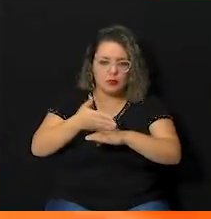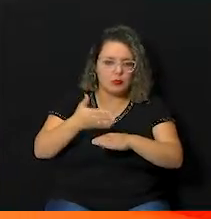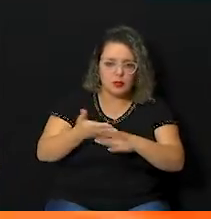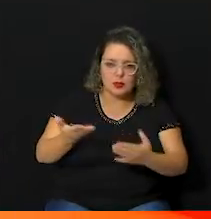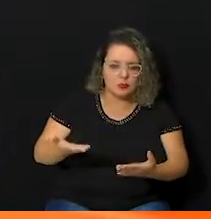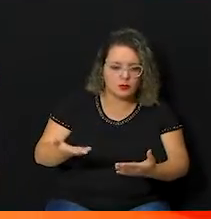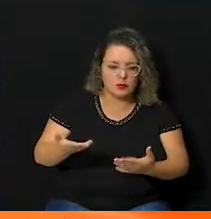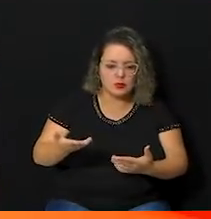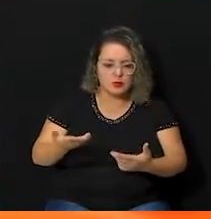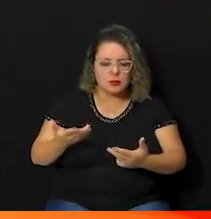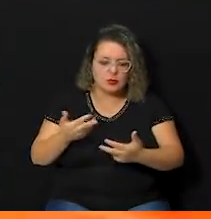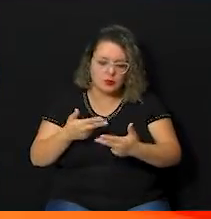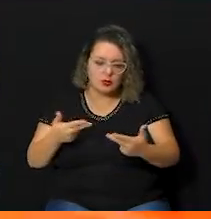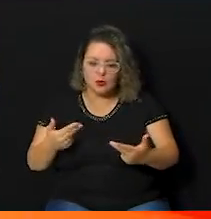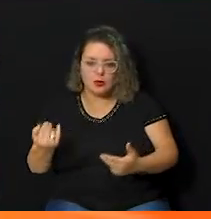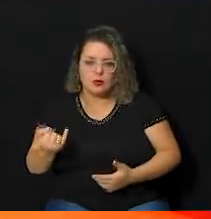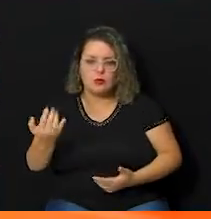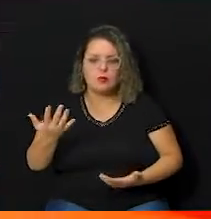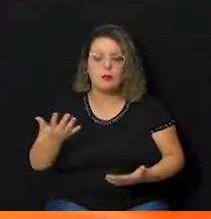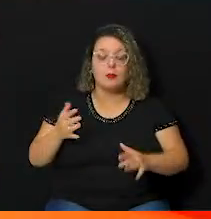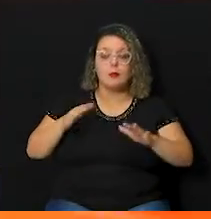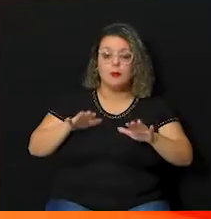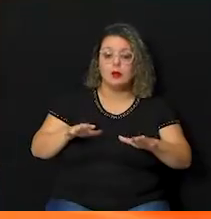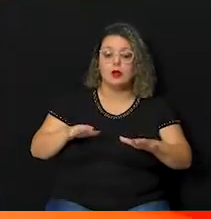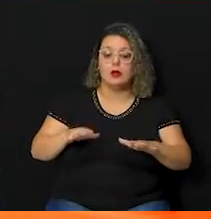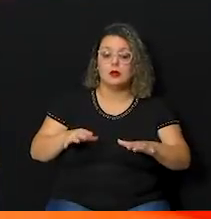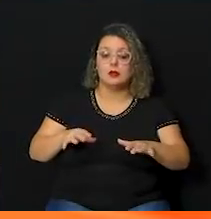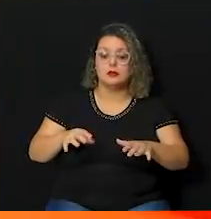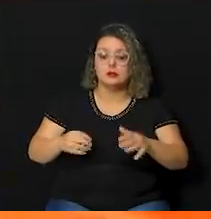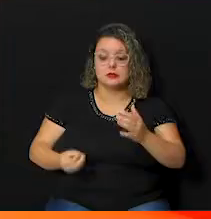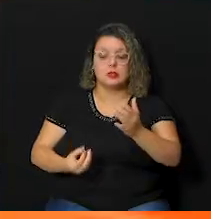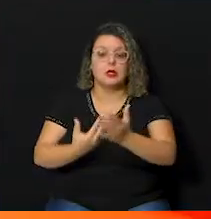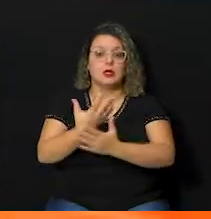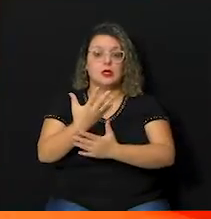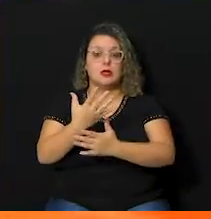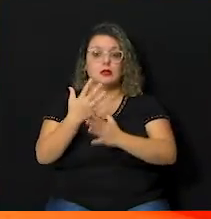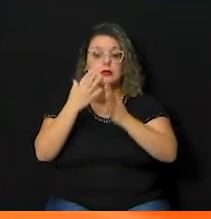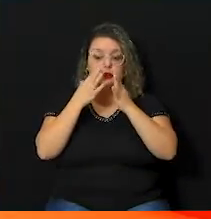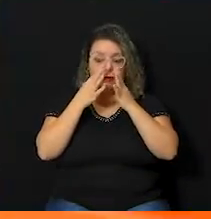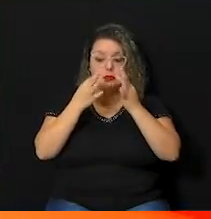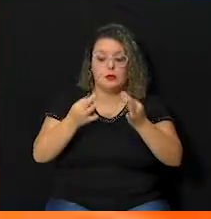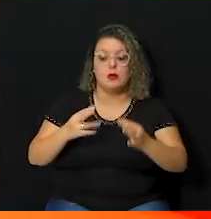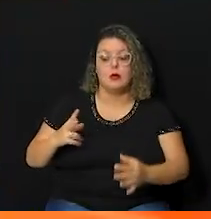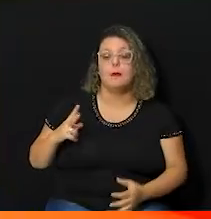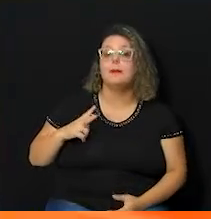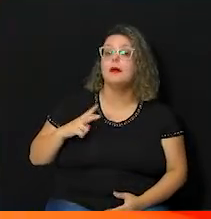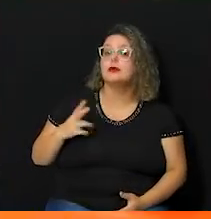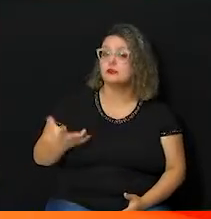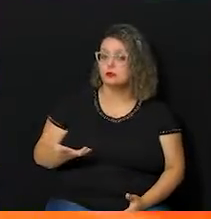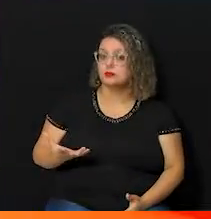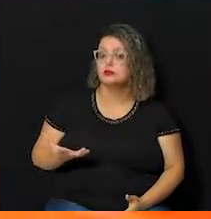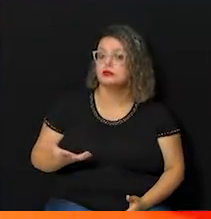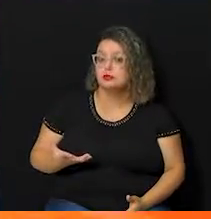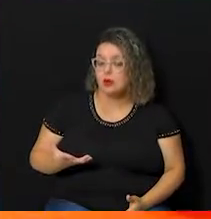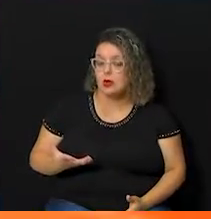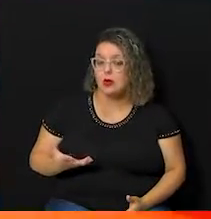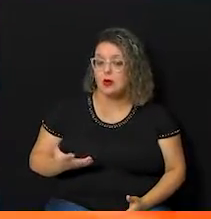editora. Mas quando a gente está botando uma coisa que vem da gente, né, que é bem pessoal, a gente sempre tem